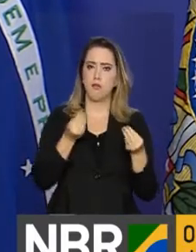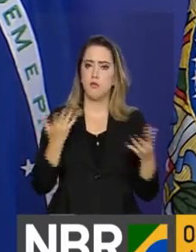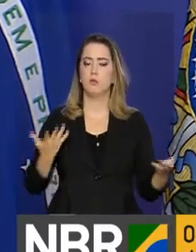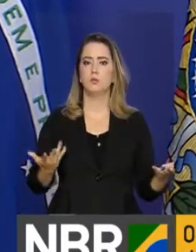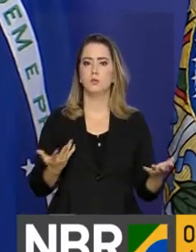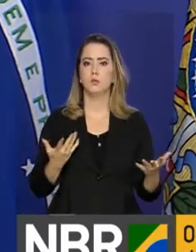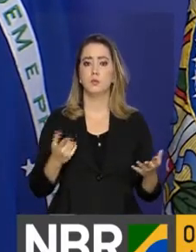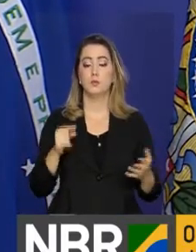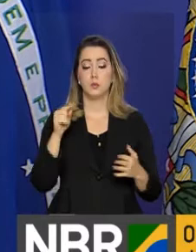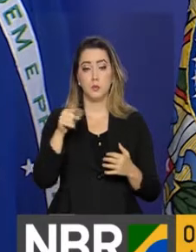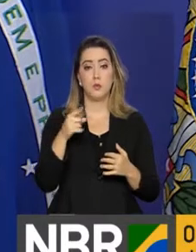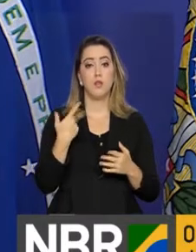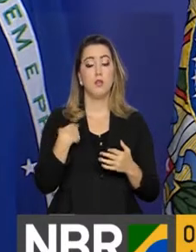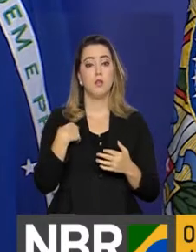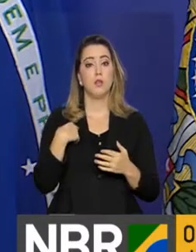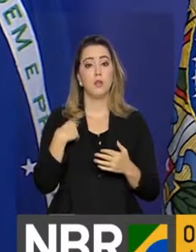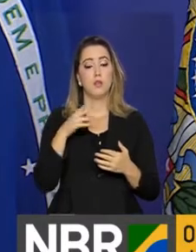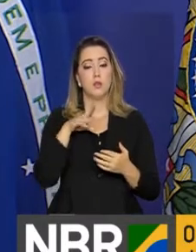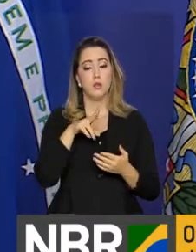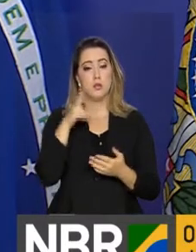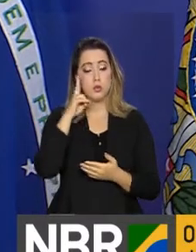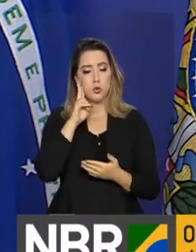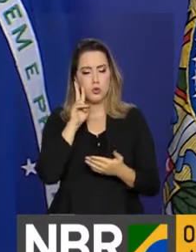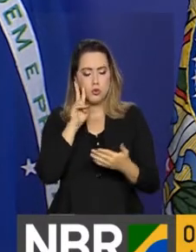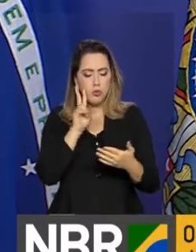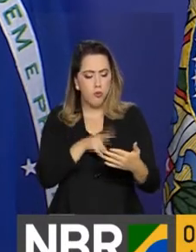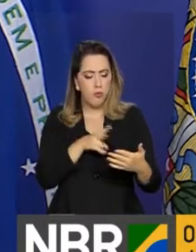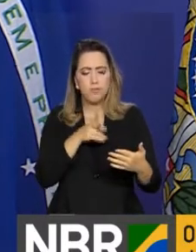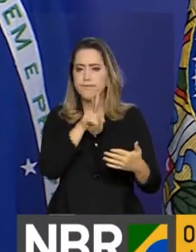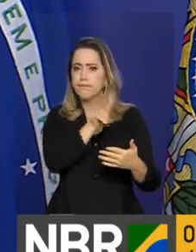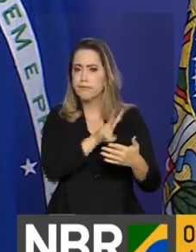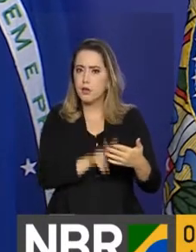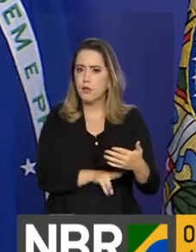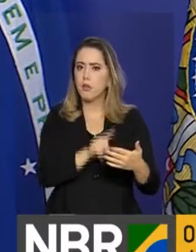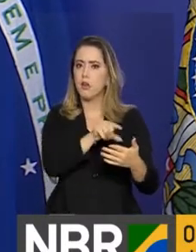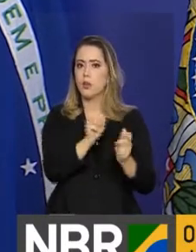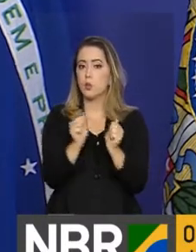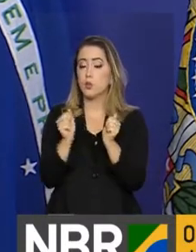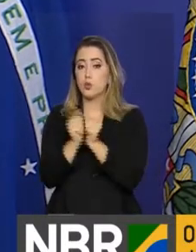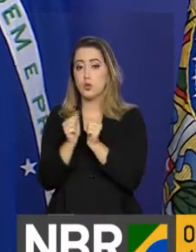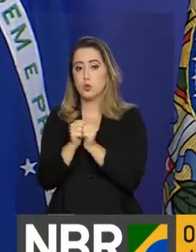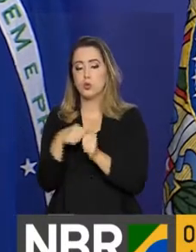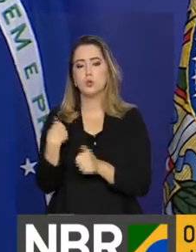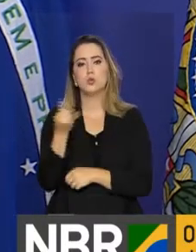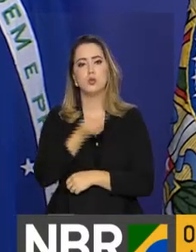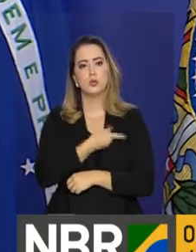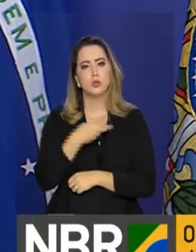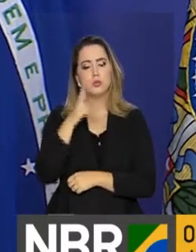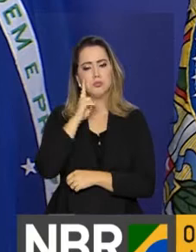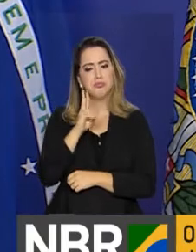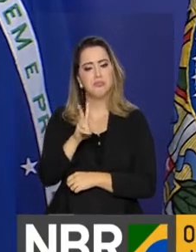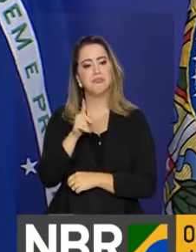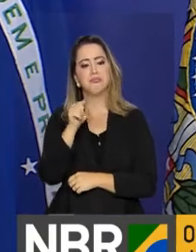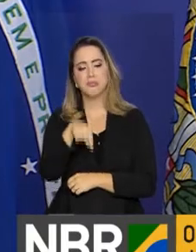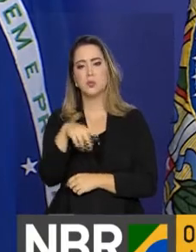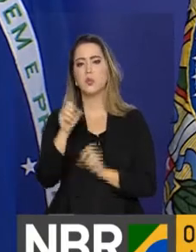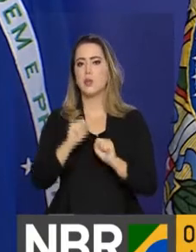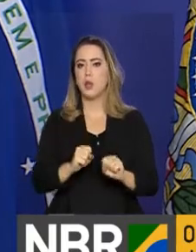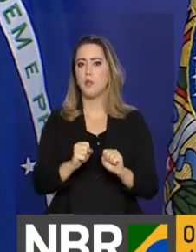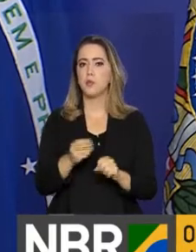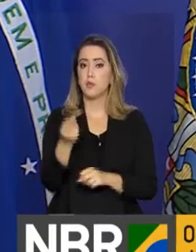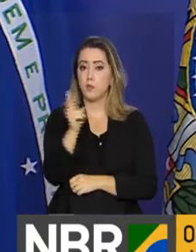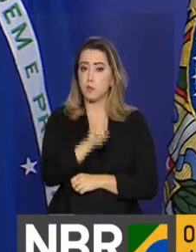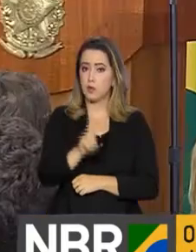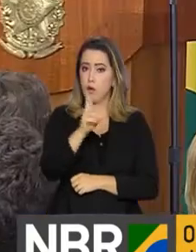sistêmica nós todos conseguimos o hélder igualmente juntamente com mendonça conseguiram revelar que seria possível